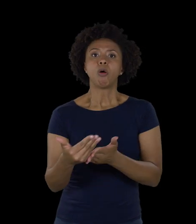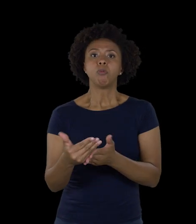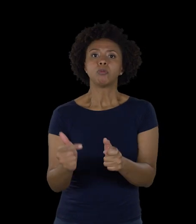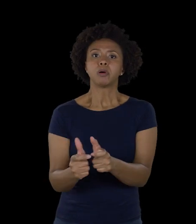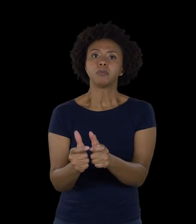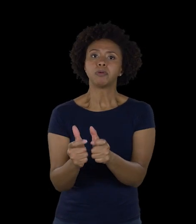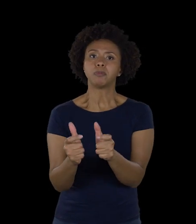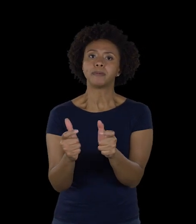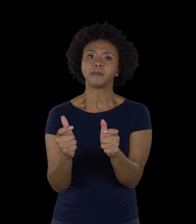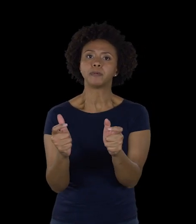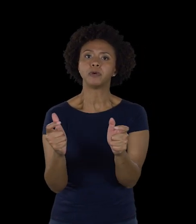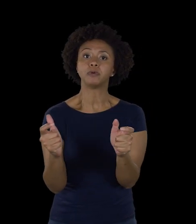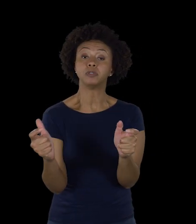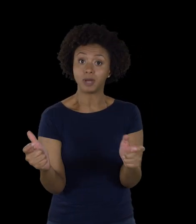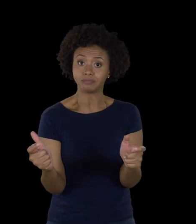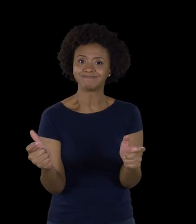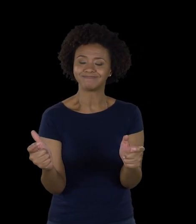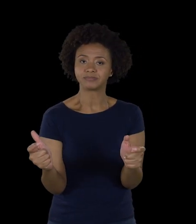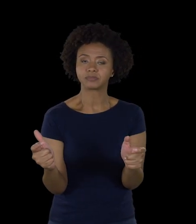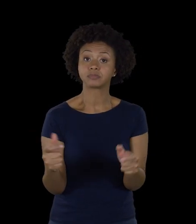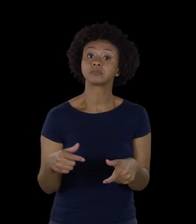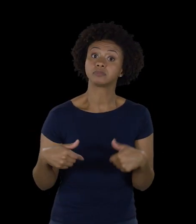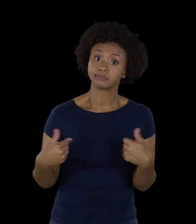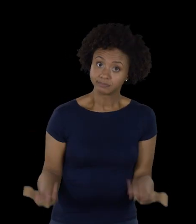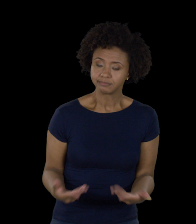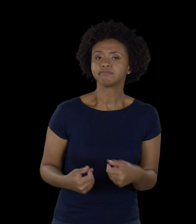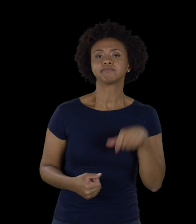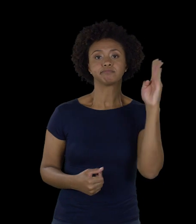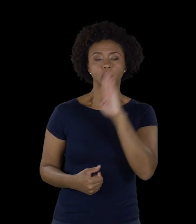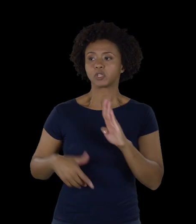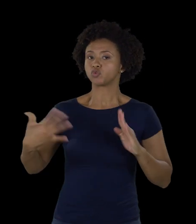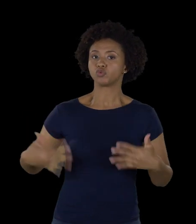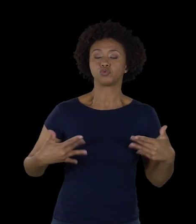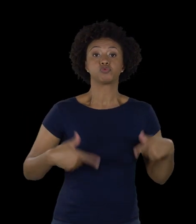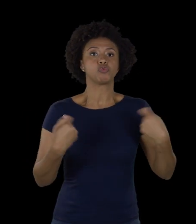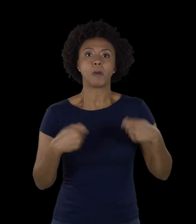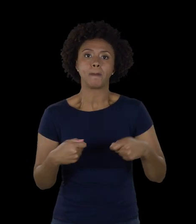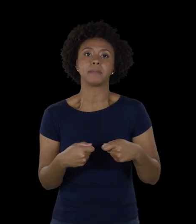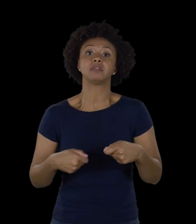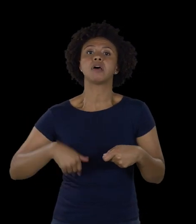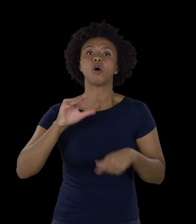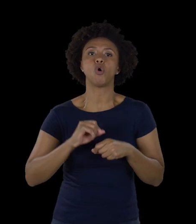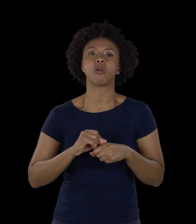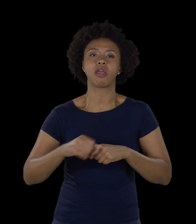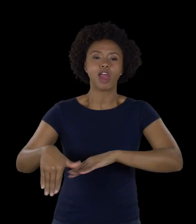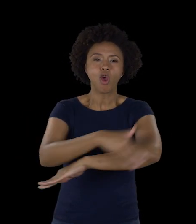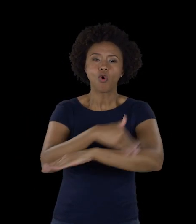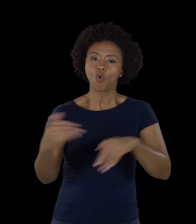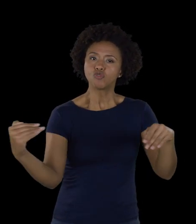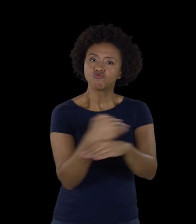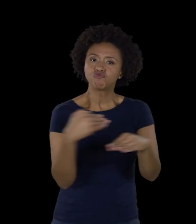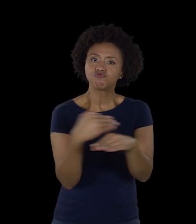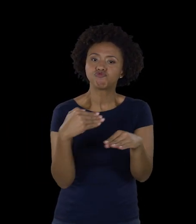ferrovias. O Brasil, então, tem necessidade de ampliar e modernizar suas estradas, e é